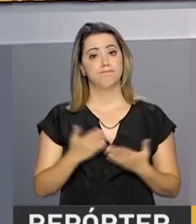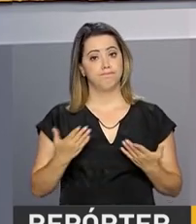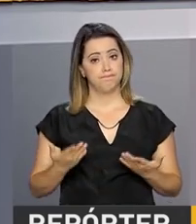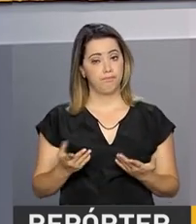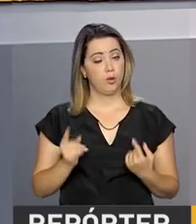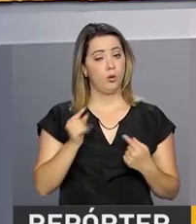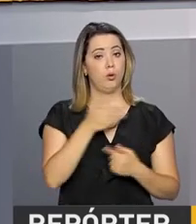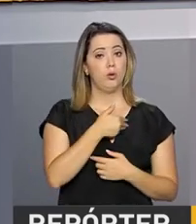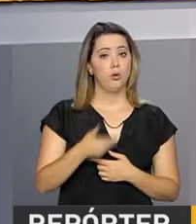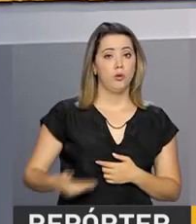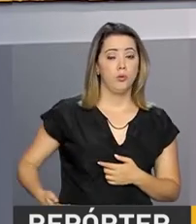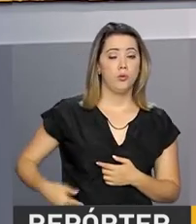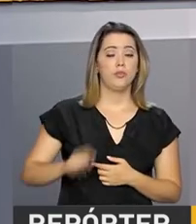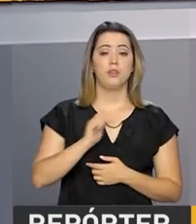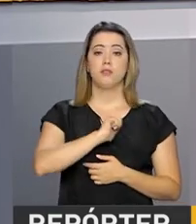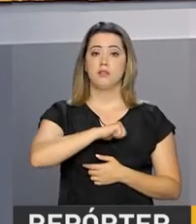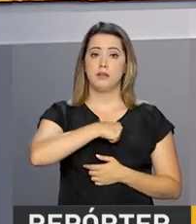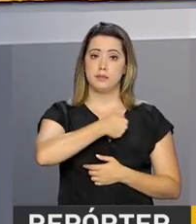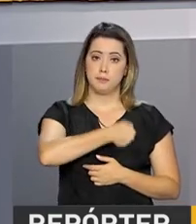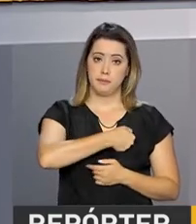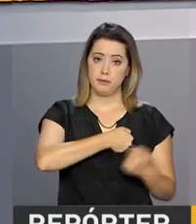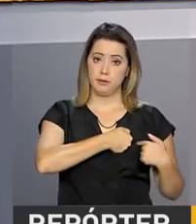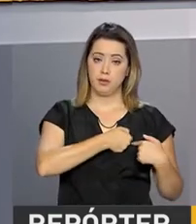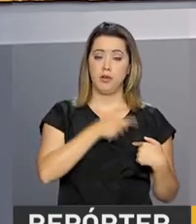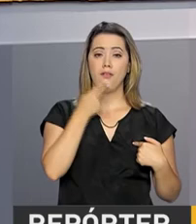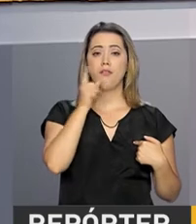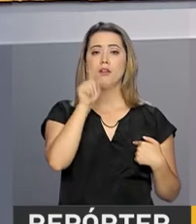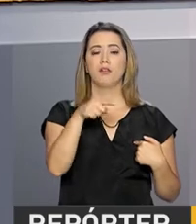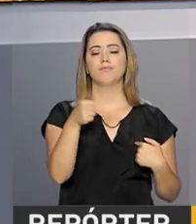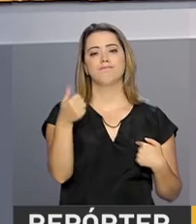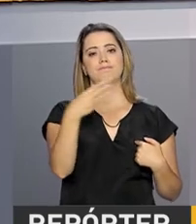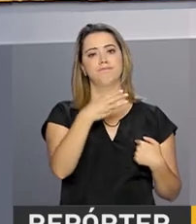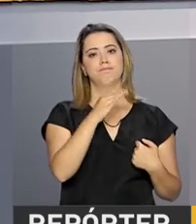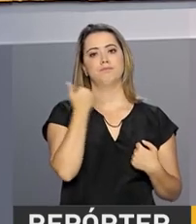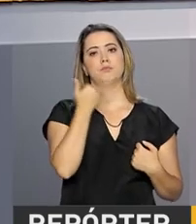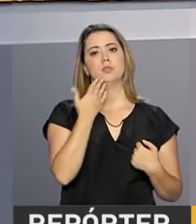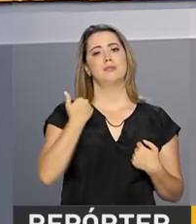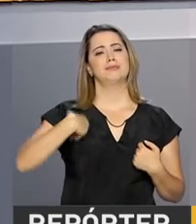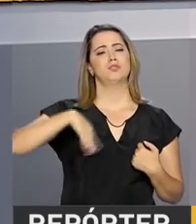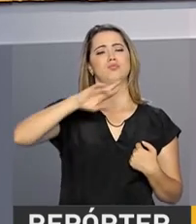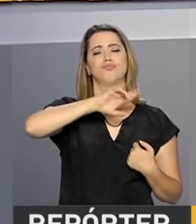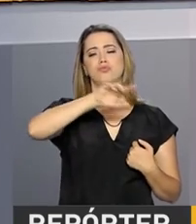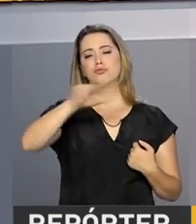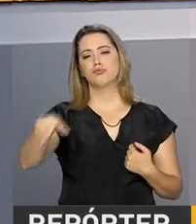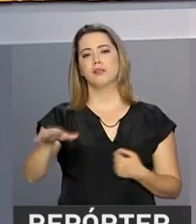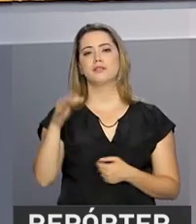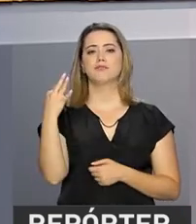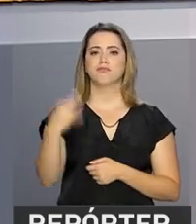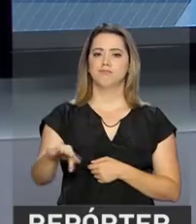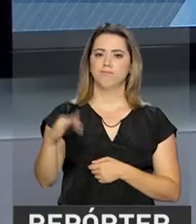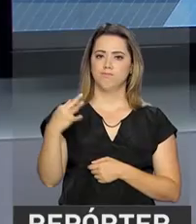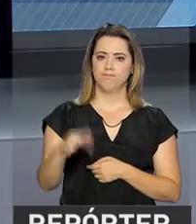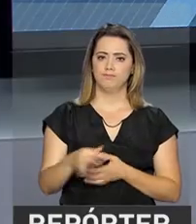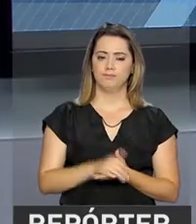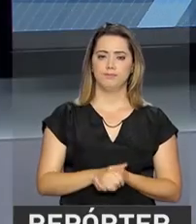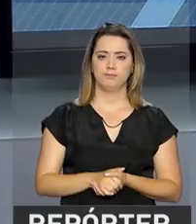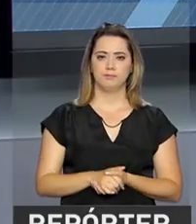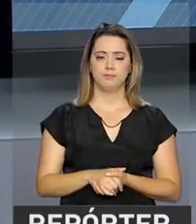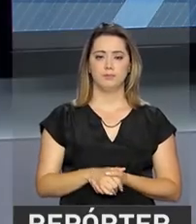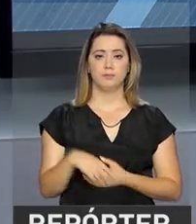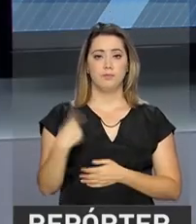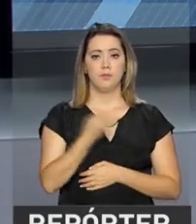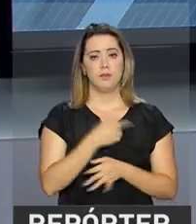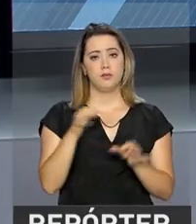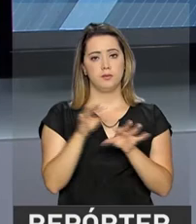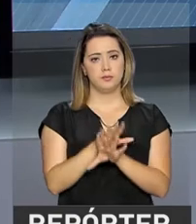de acordo com o governo da espanha o atentado causou três mortes e feriu dezenas de pessoas o repórter